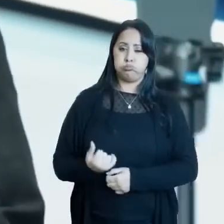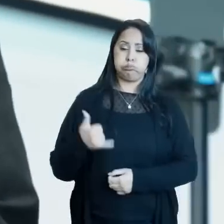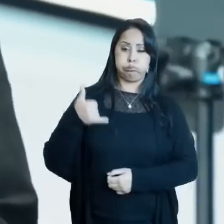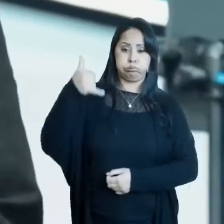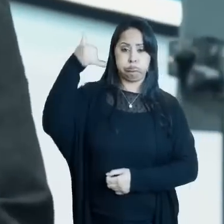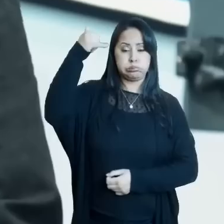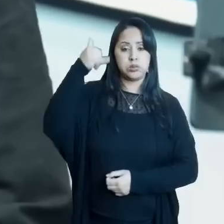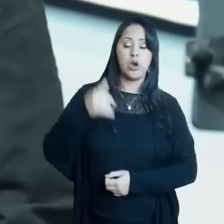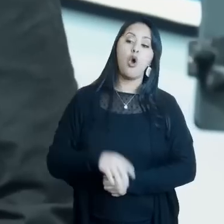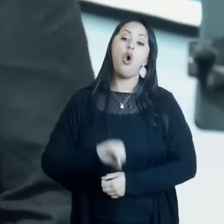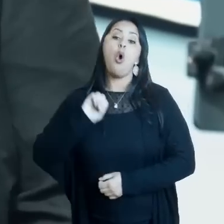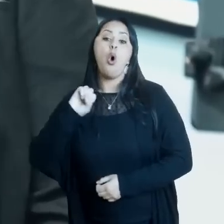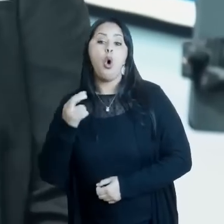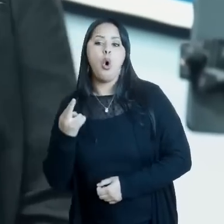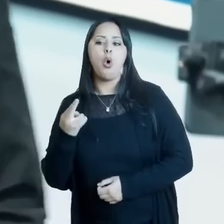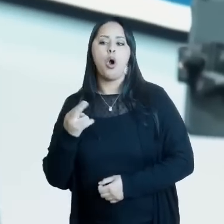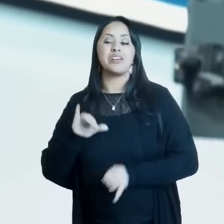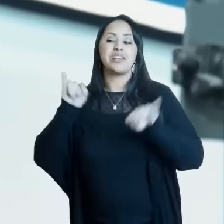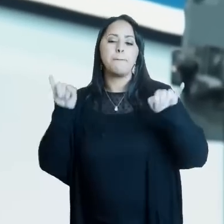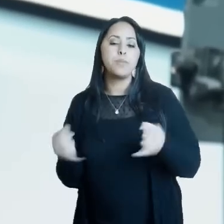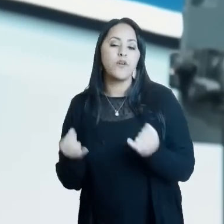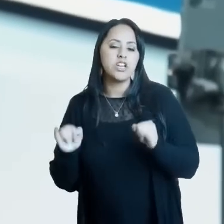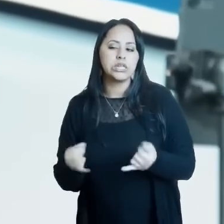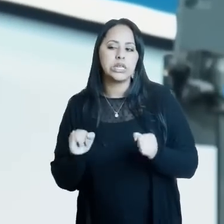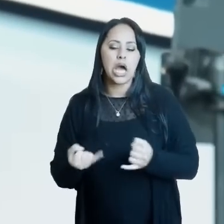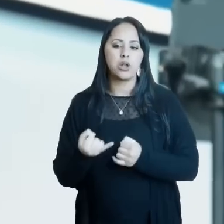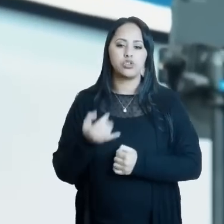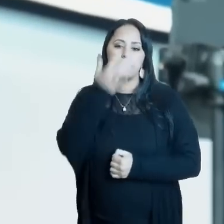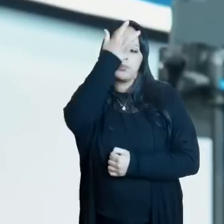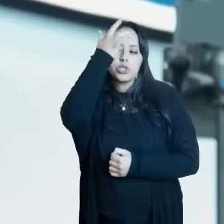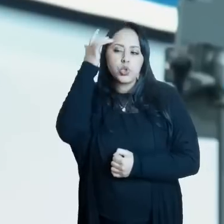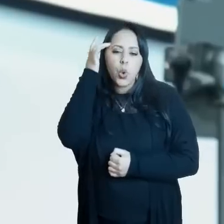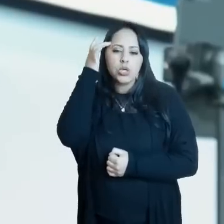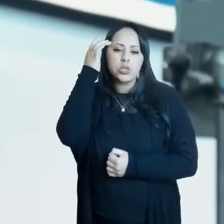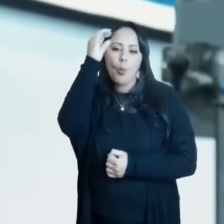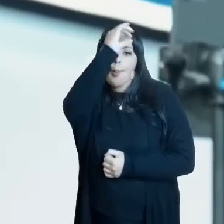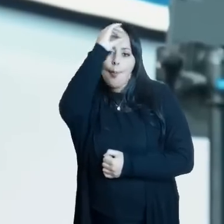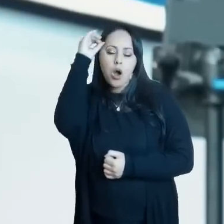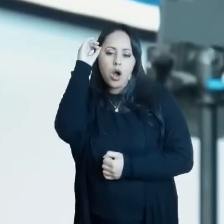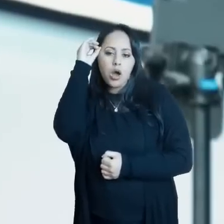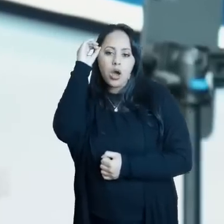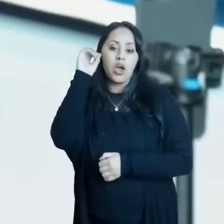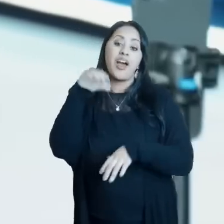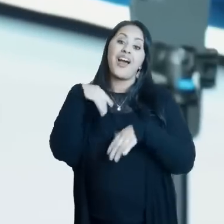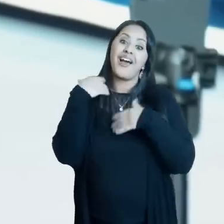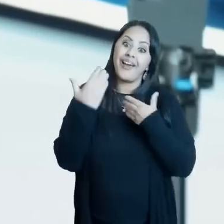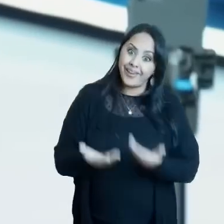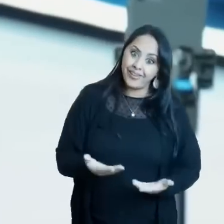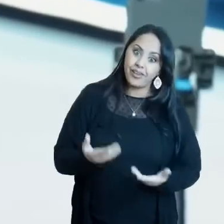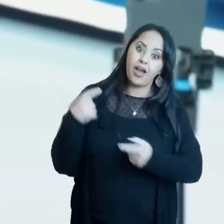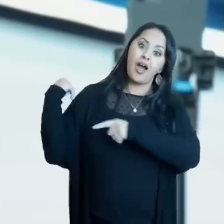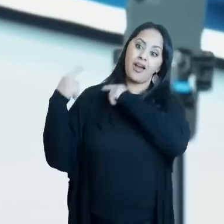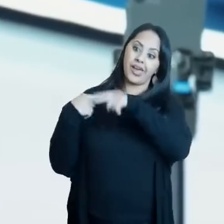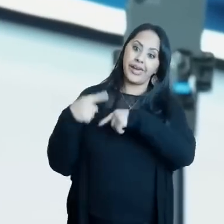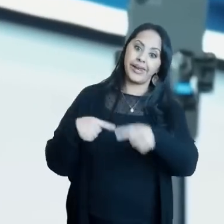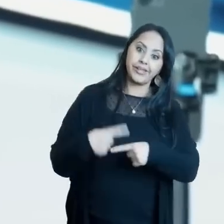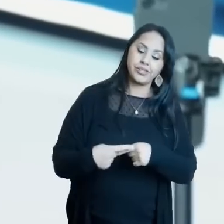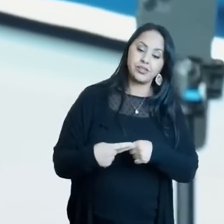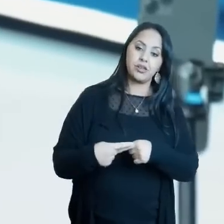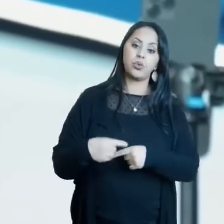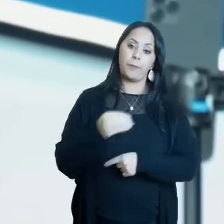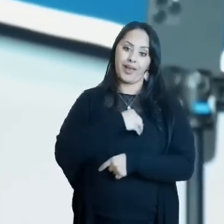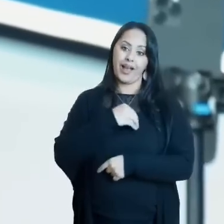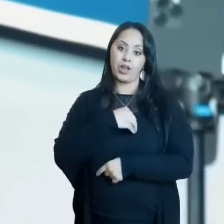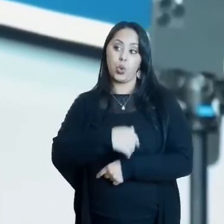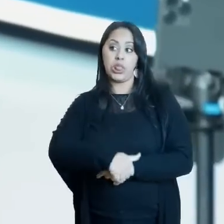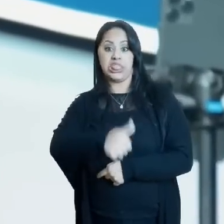tomaram para si vantagem financeira exagerada em cima de pessoas inocentes. Aí vem na herança a legalidade, então eles pecaram, eles fizeram a